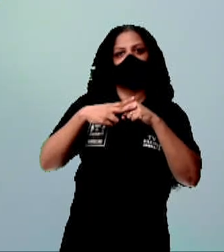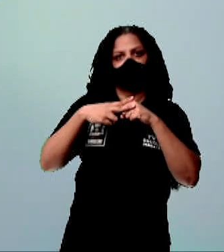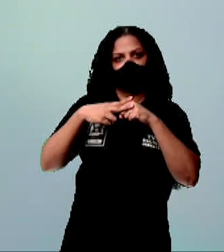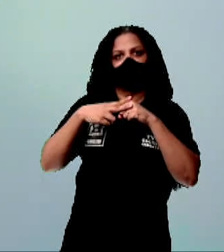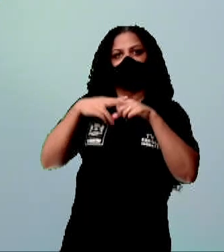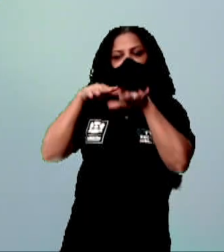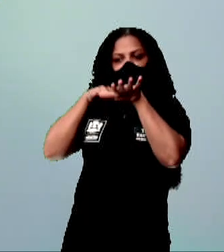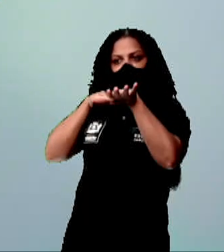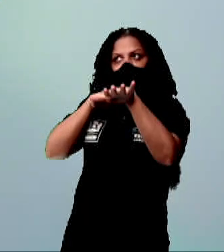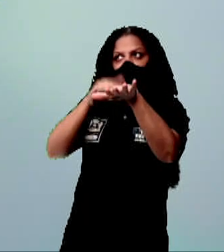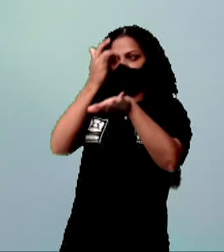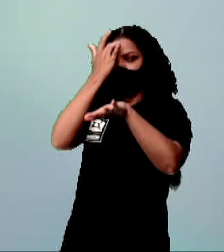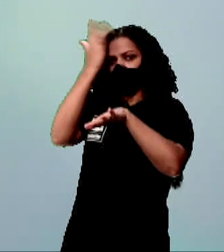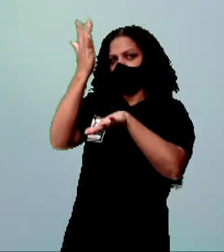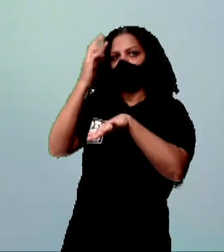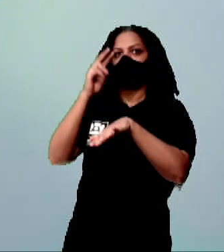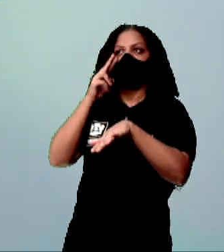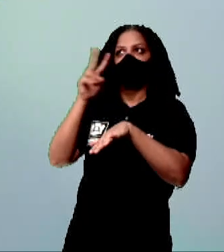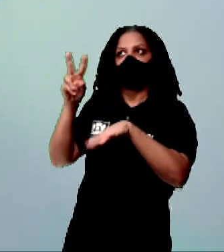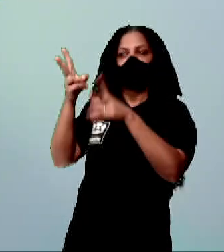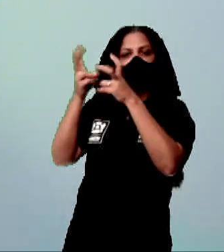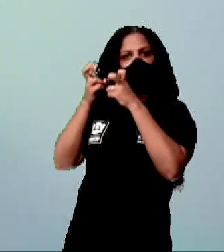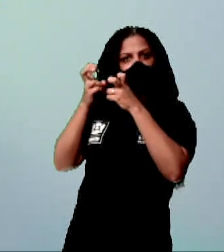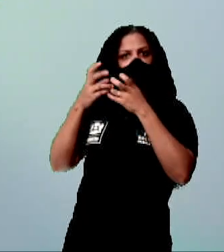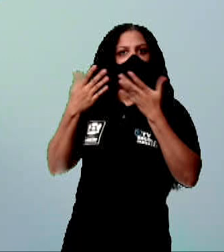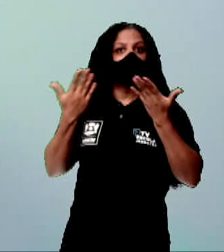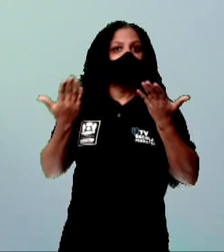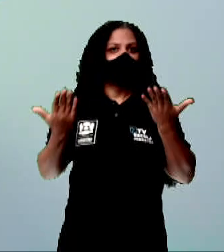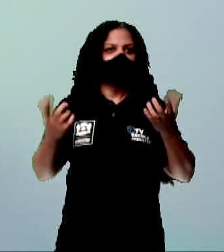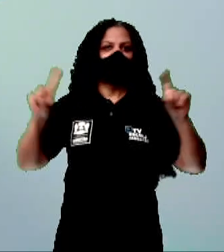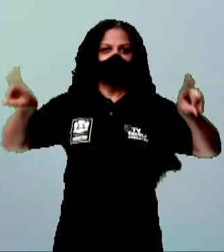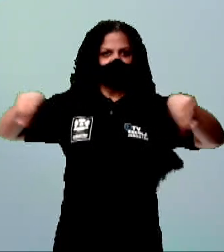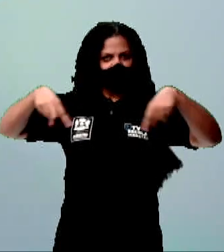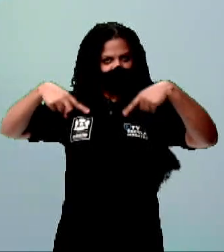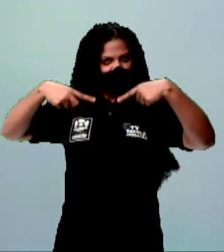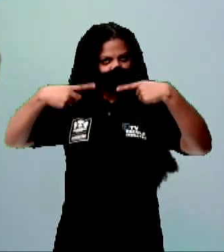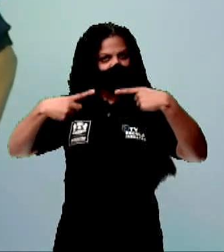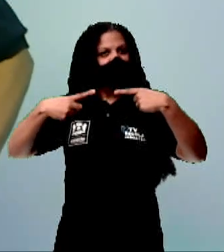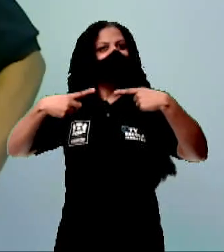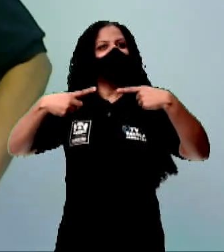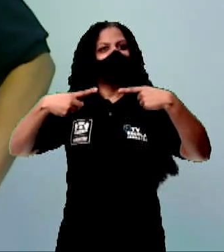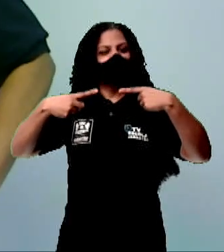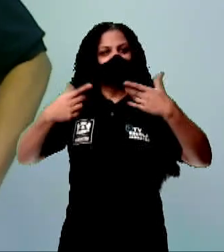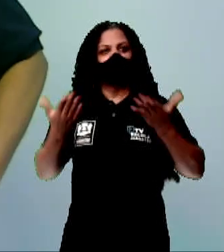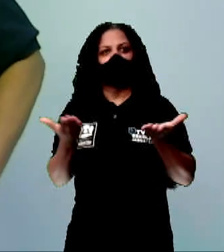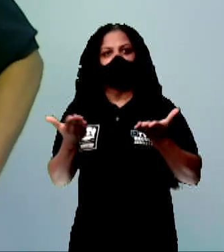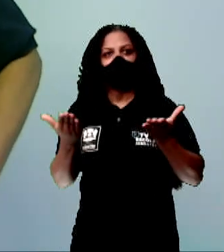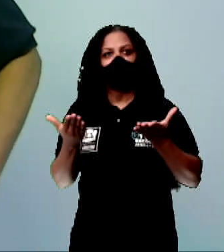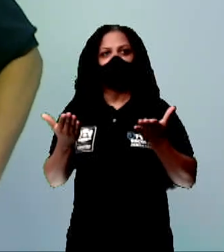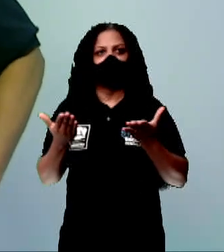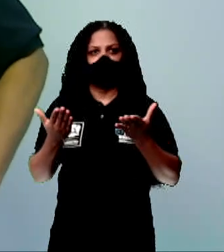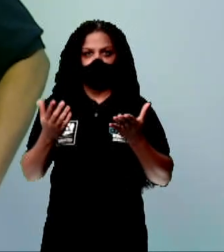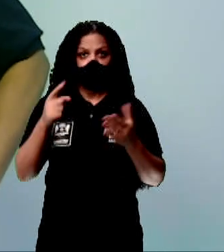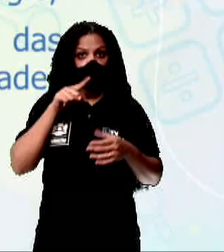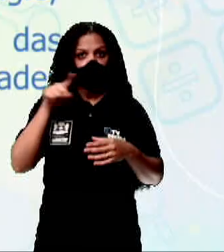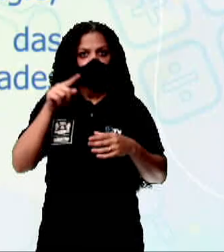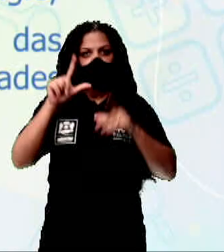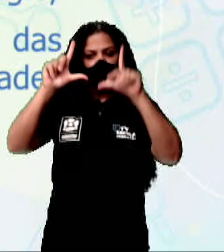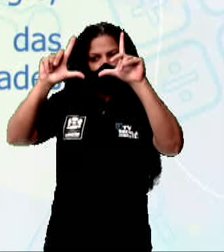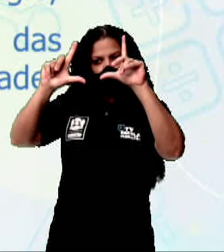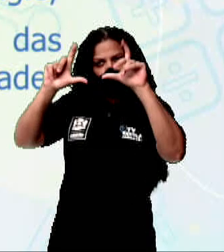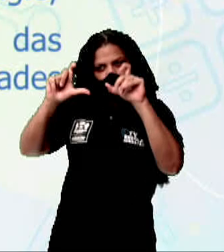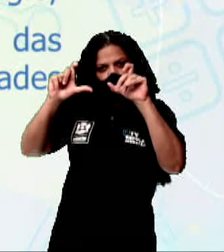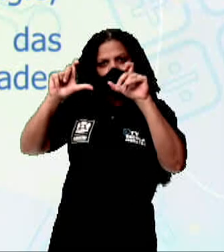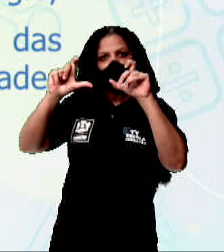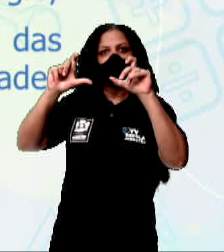certo? E chegou a hora do desafio, mais uma vez, se for possível, se você puder dar um print, estudante, ou